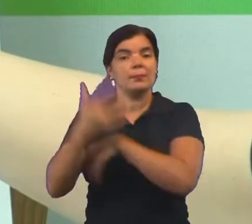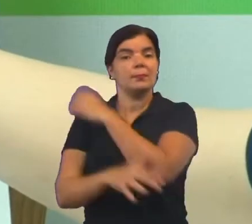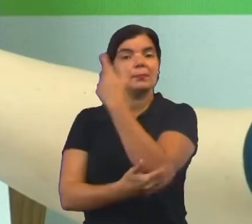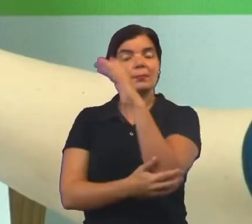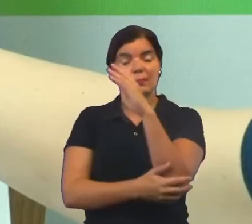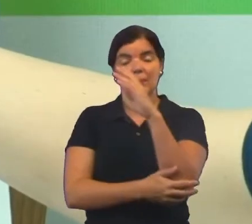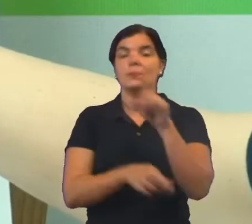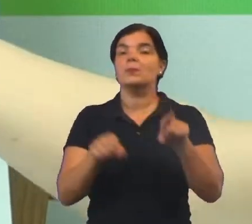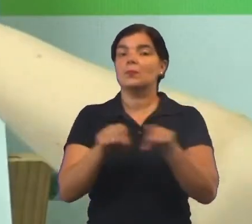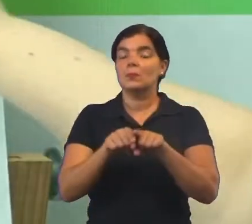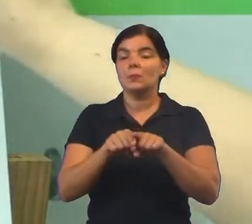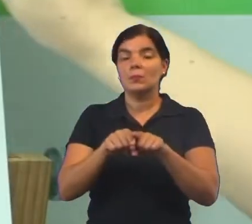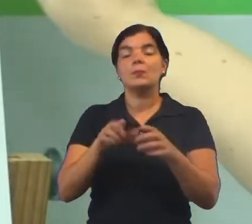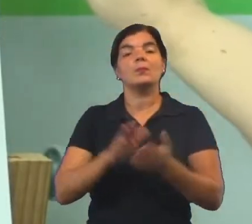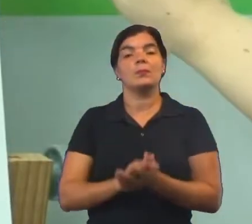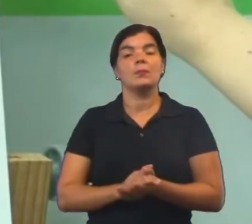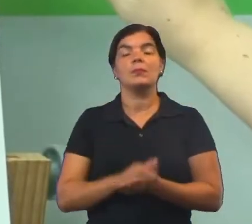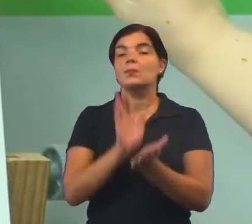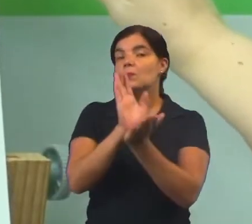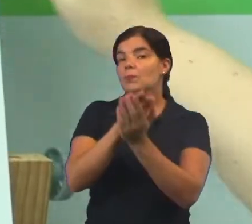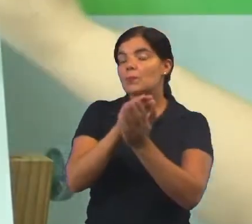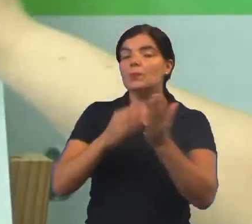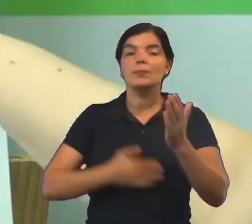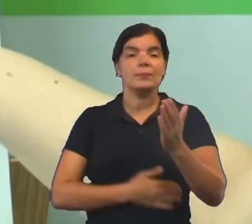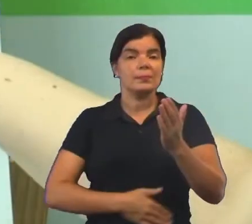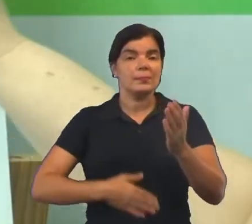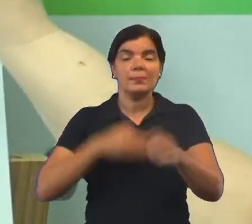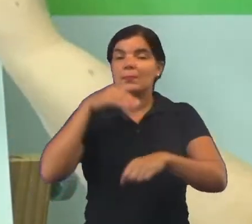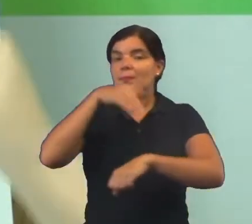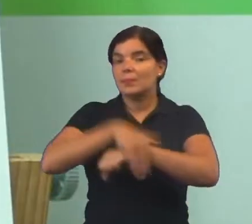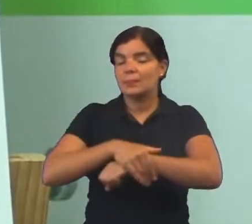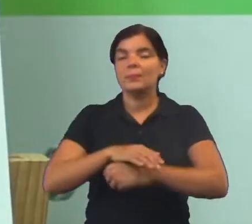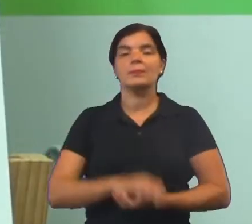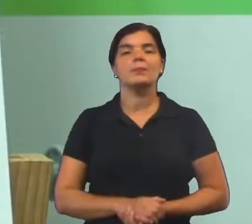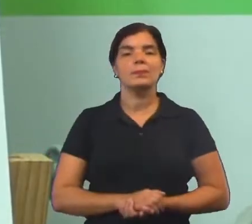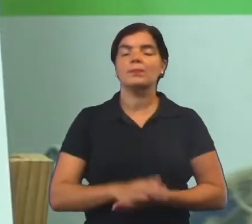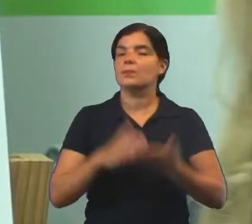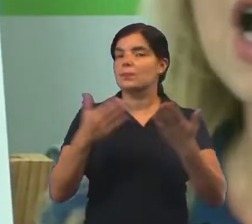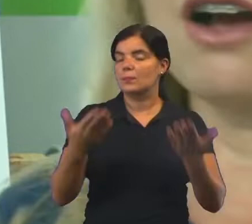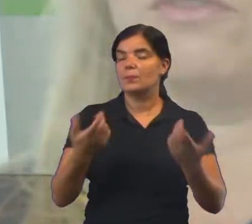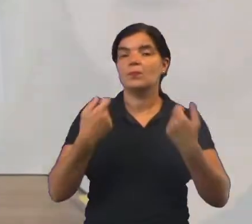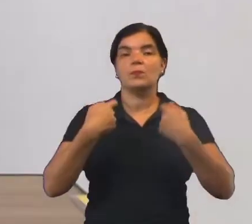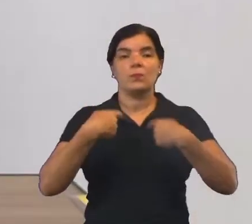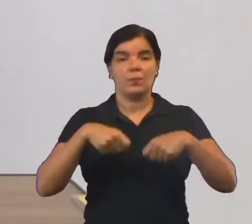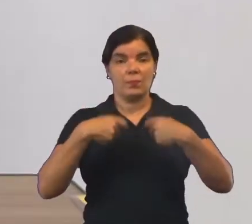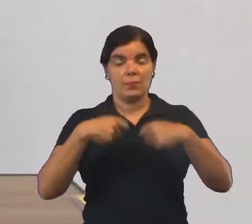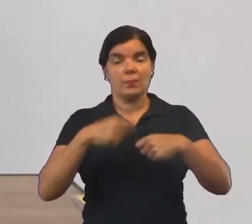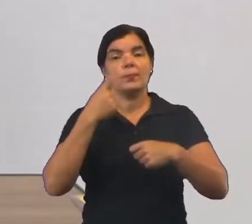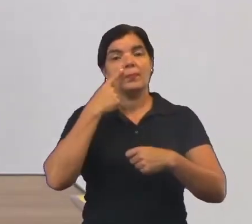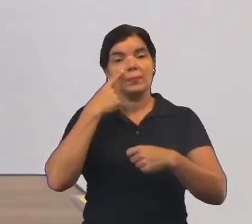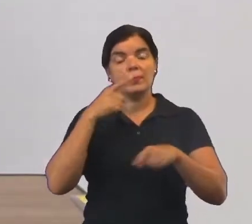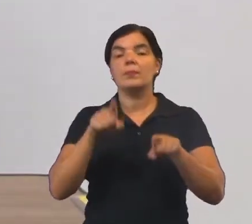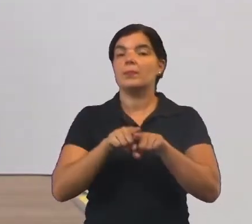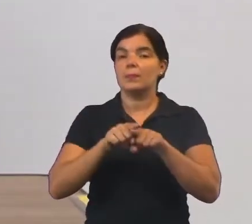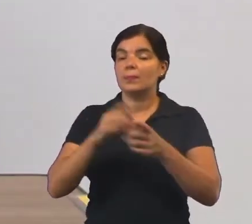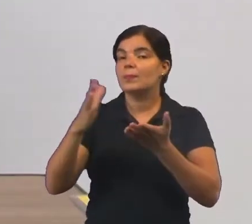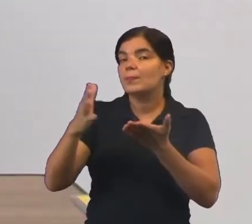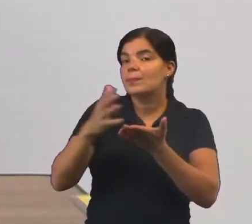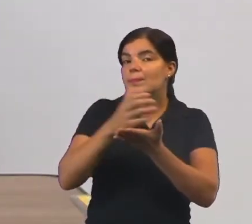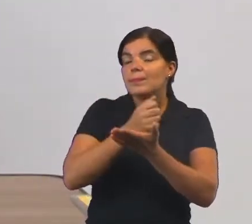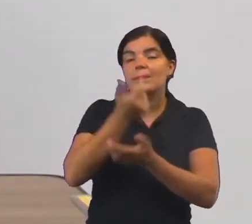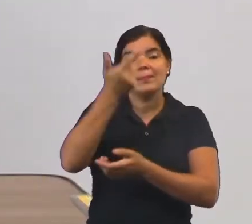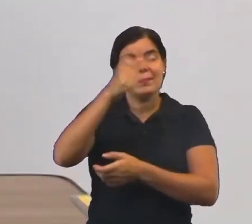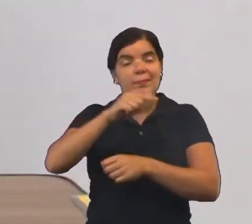para resgatar a noite da barriga do jacaré. Então, eles precisavam resgatar